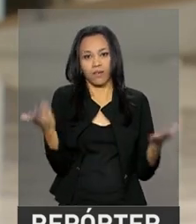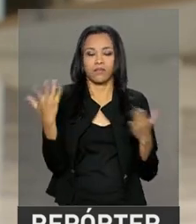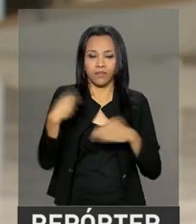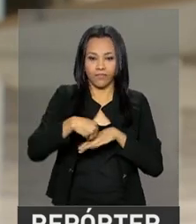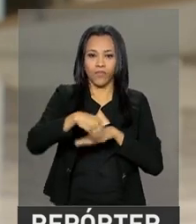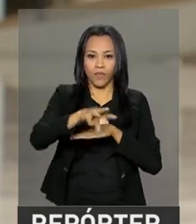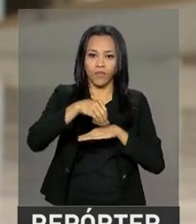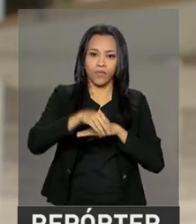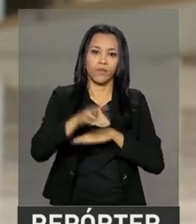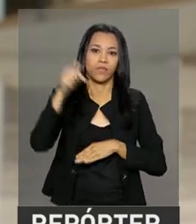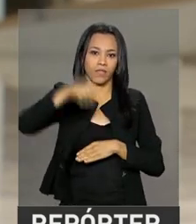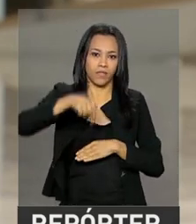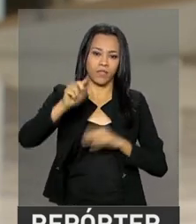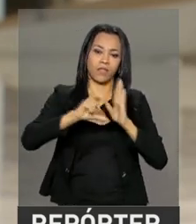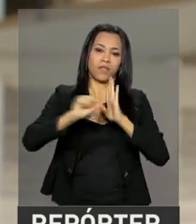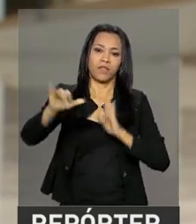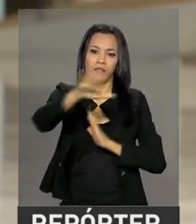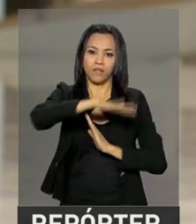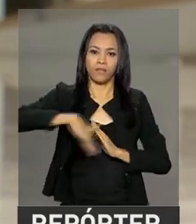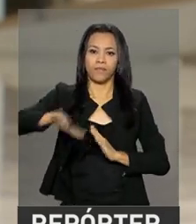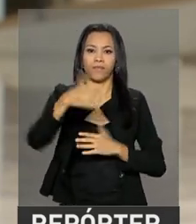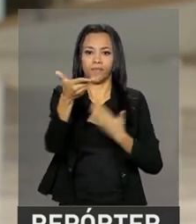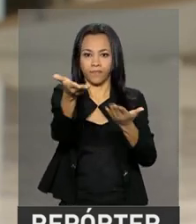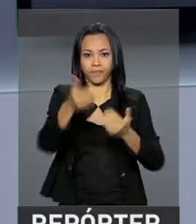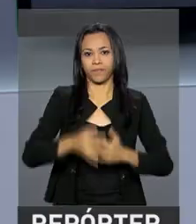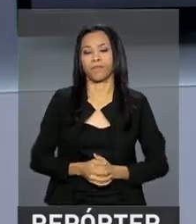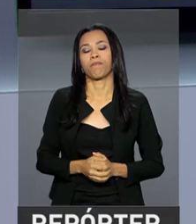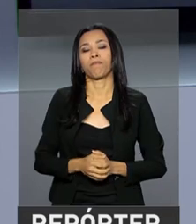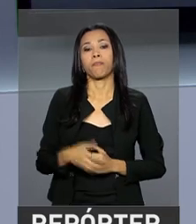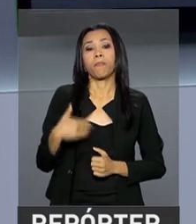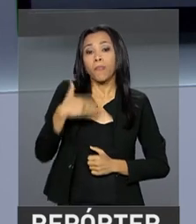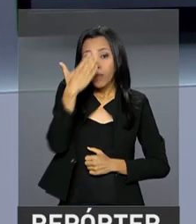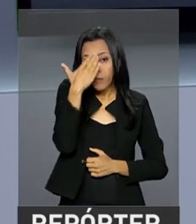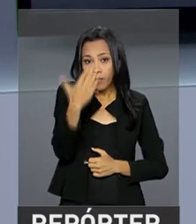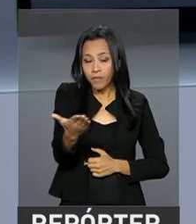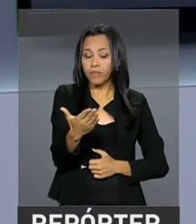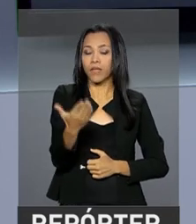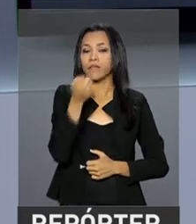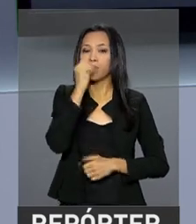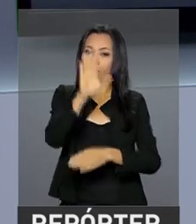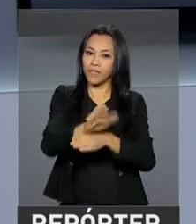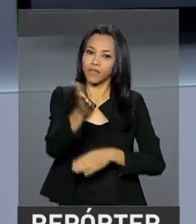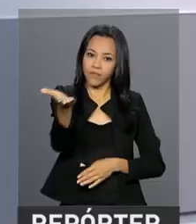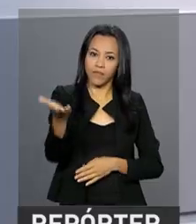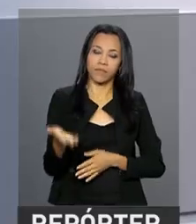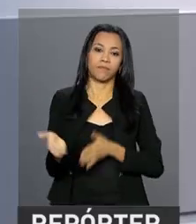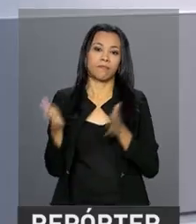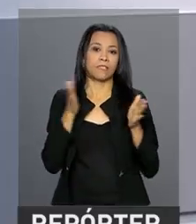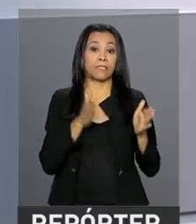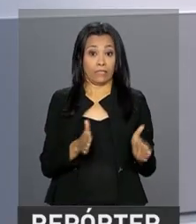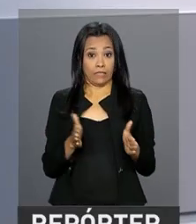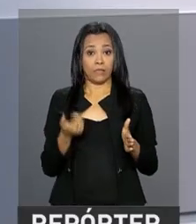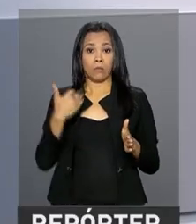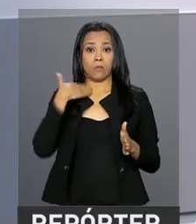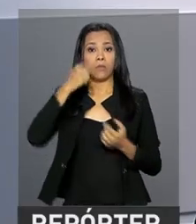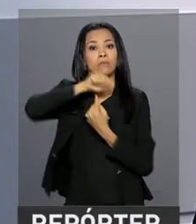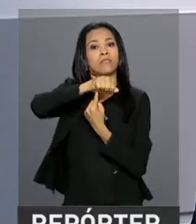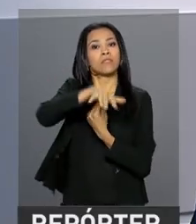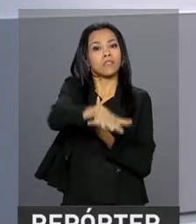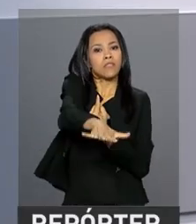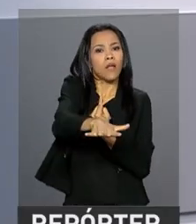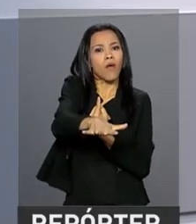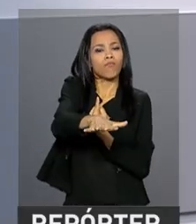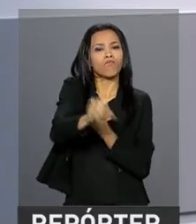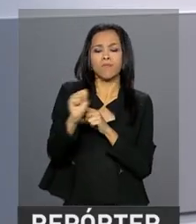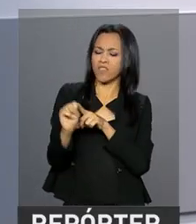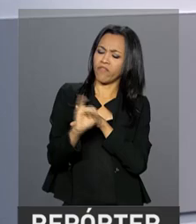informações aqui do Palácio do Planalto eu volto com você aí no estúdio Obrigada João Pedro Neto Uma boa tarde para você e o banco central estima